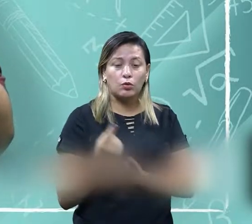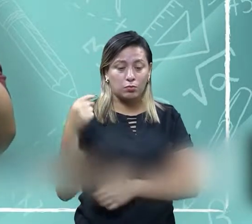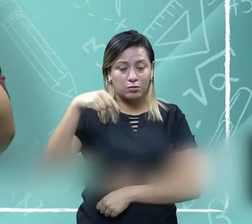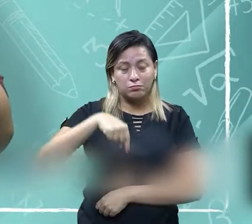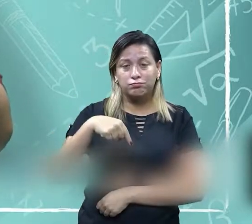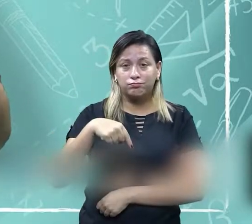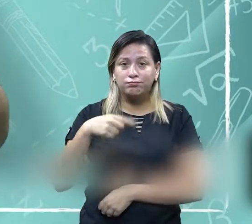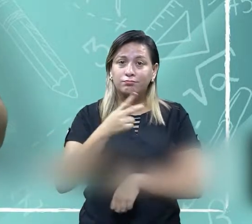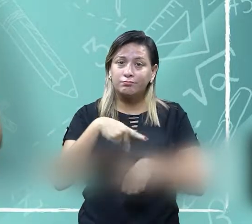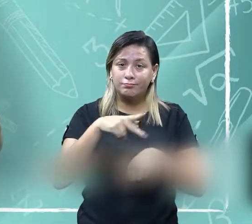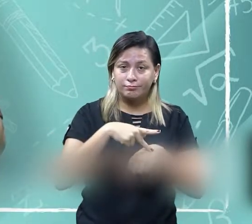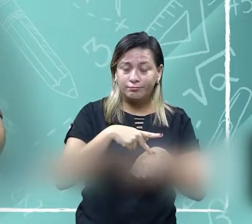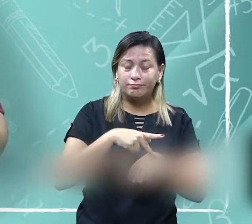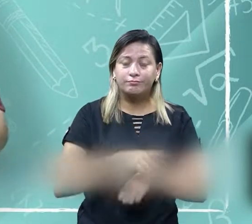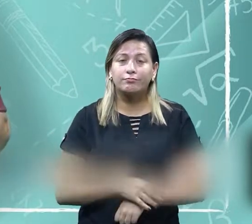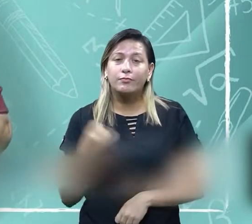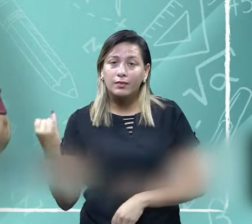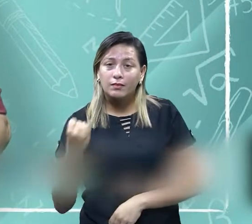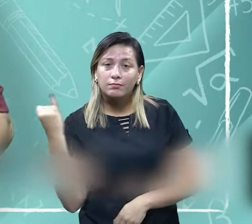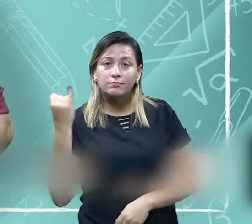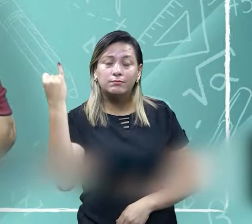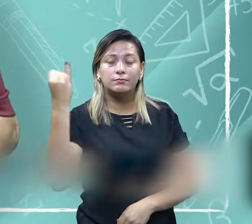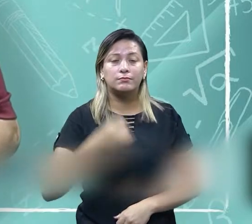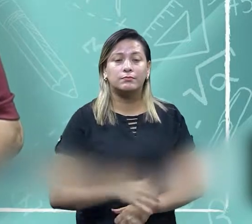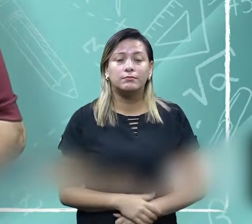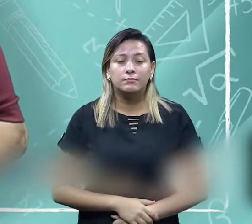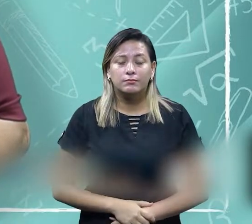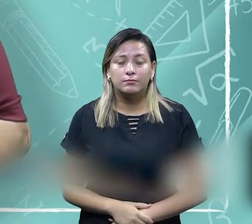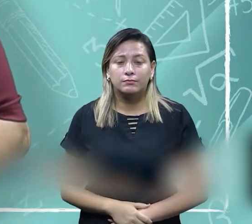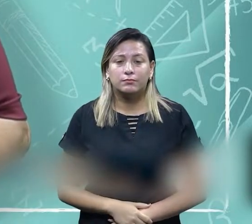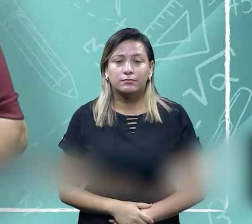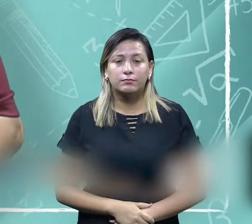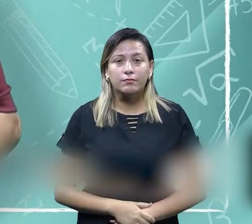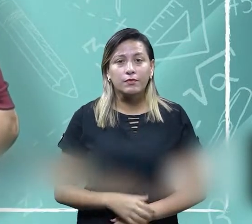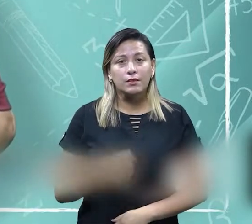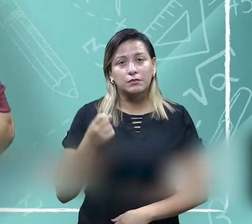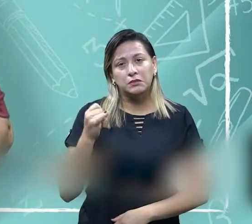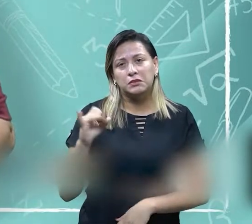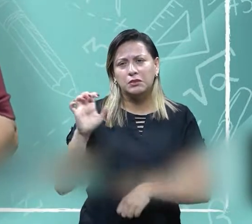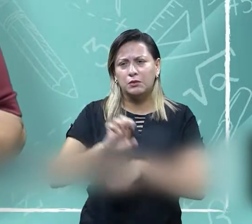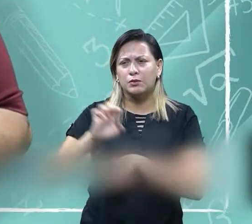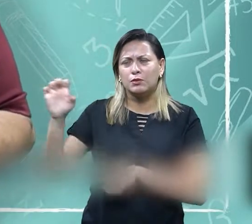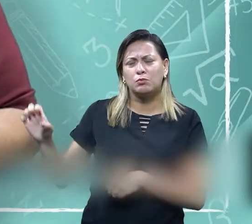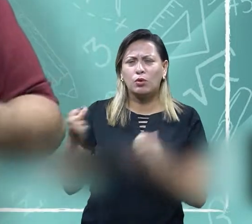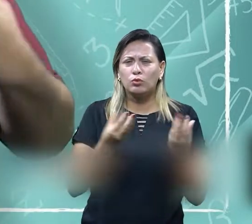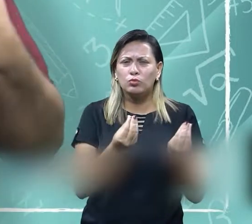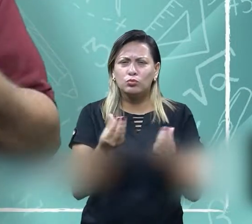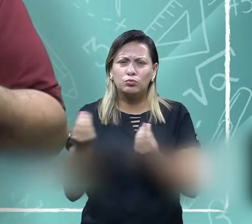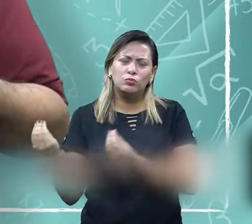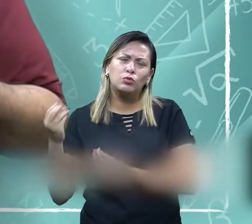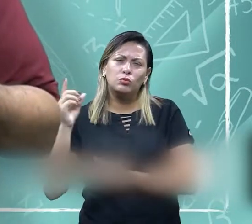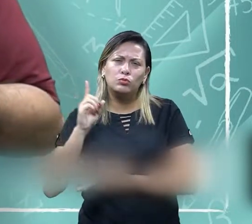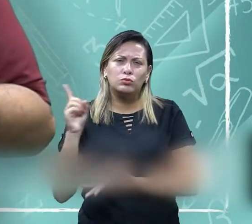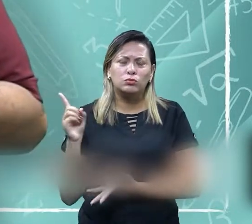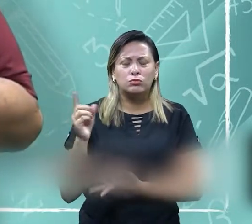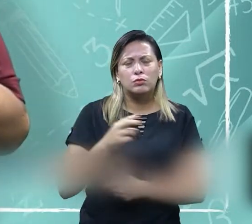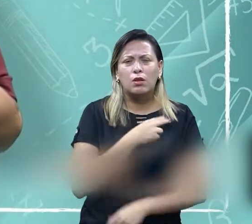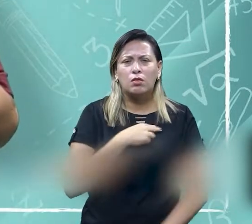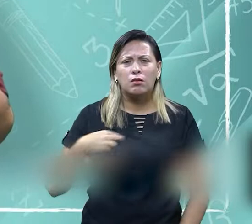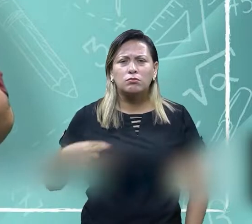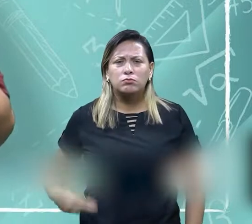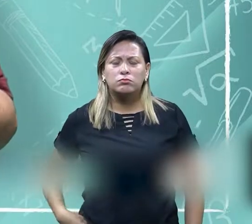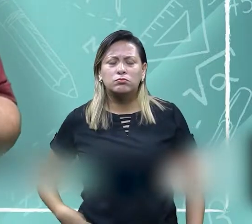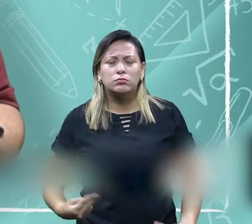país, é importante. Então se eu exporto muito com a China, e ela compra muitos produtos meus,